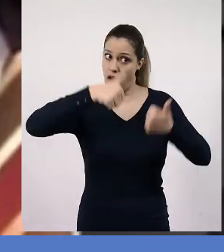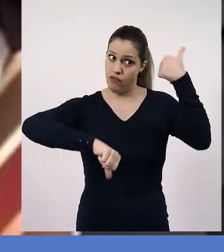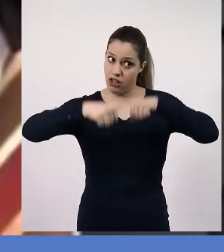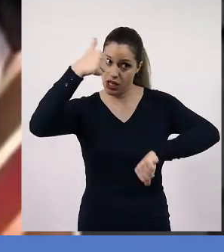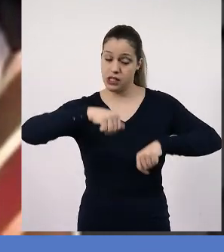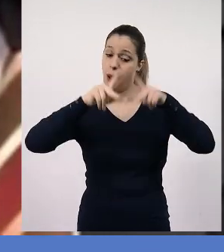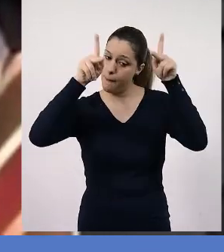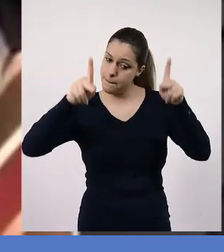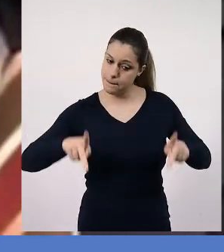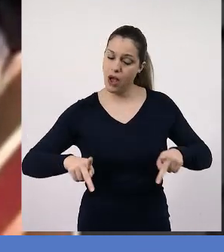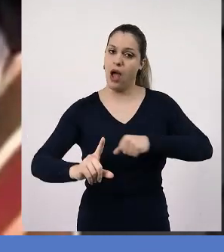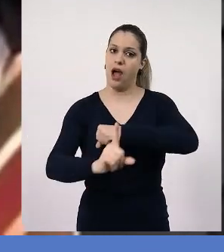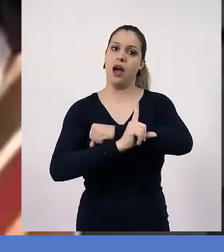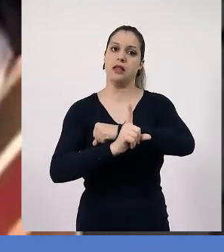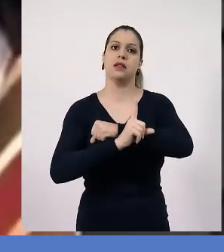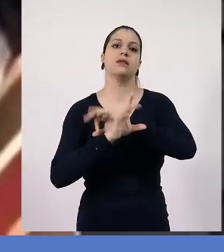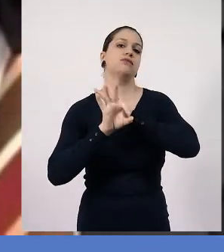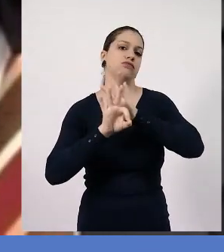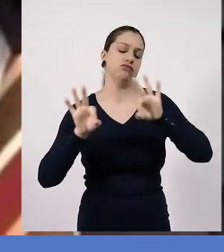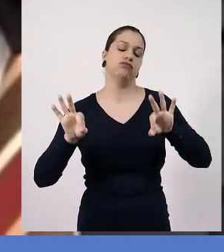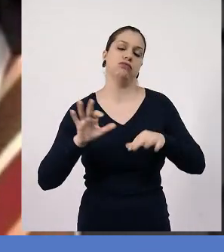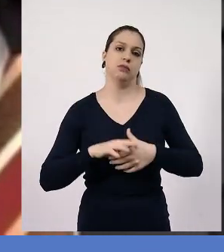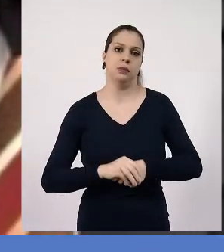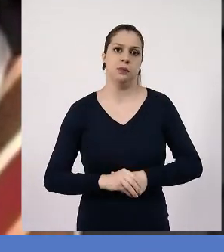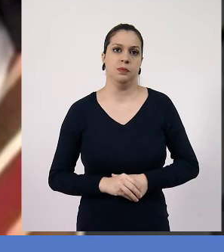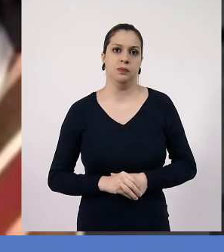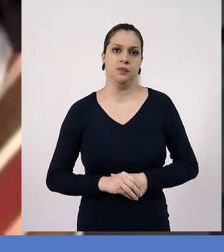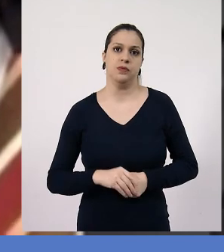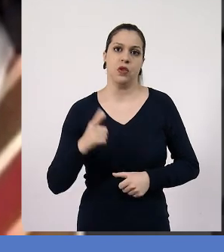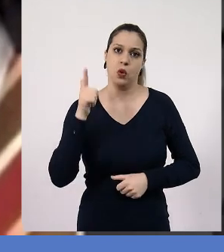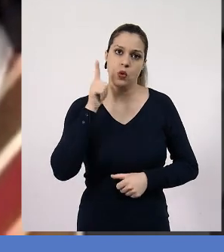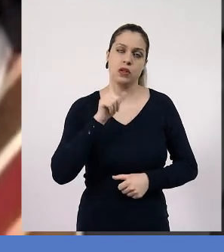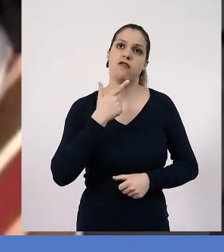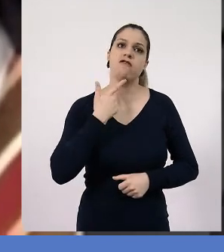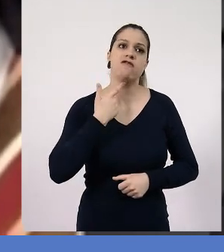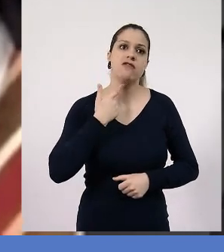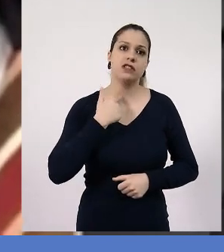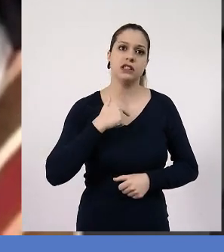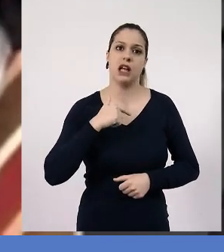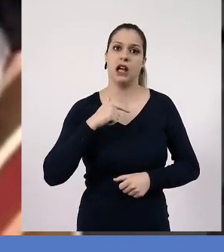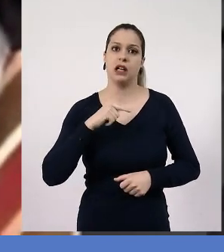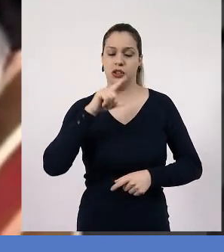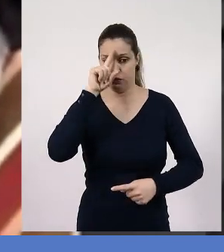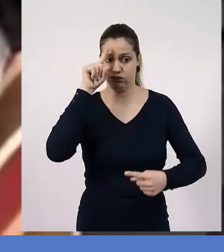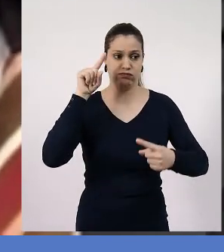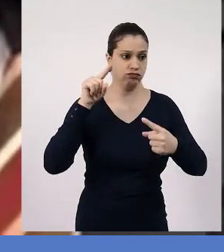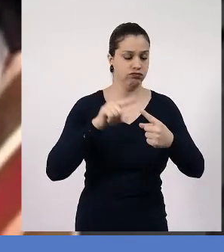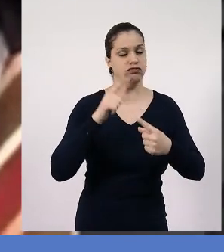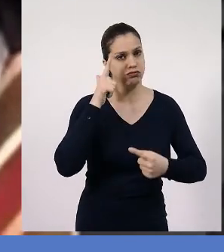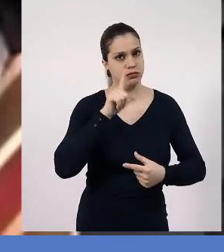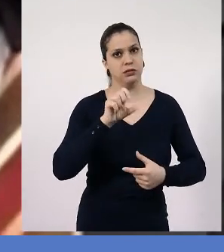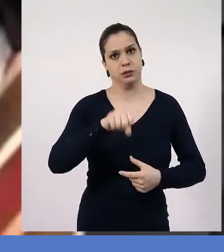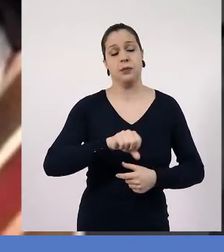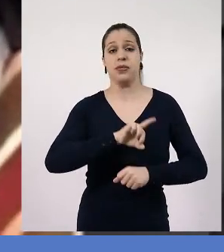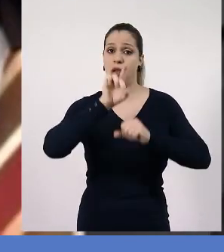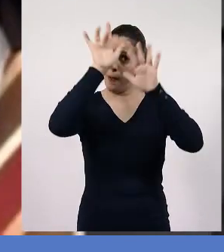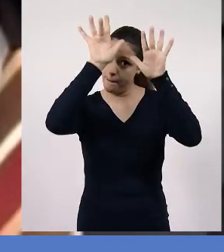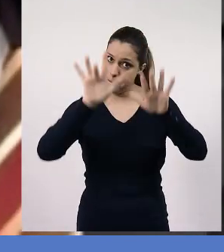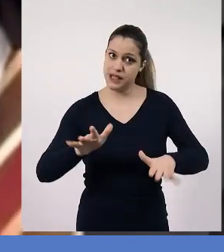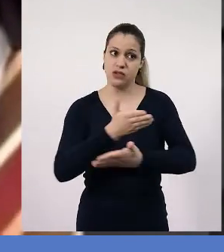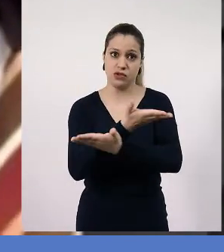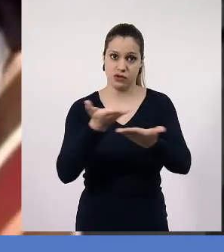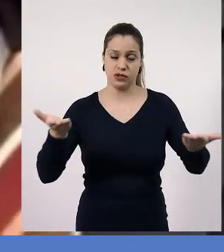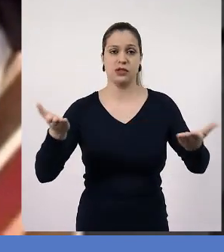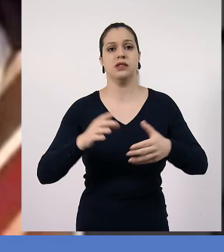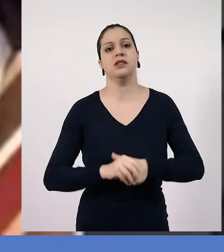aí a população suma ser atendida por aquilo que o parlamentar almeja que seja a finalidade do projeto dele apresentado. Deus